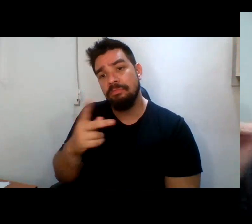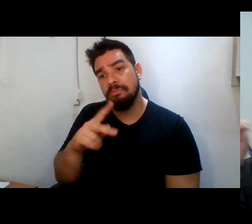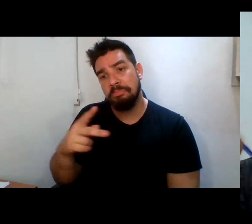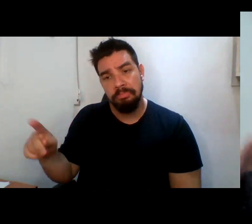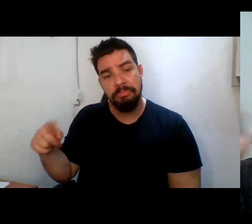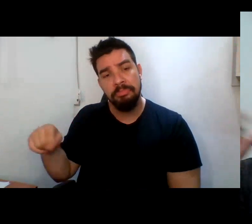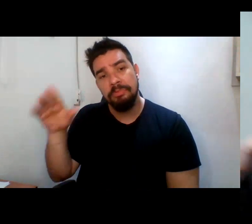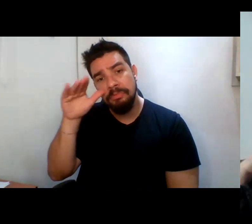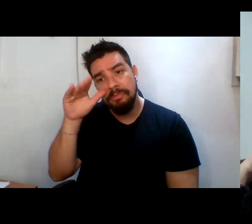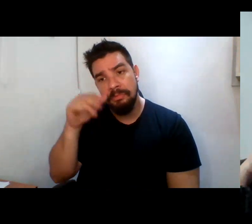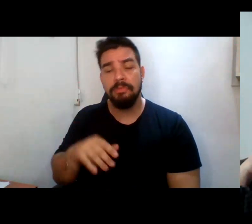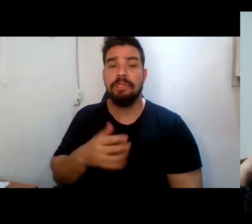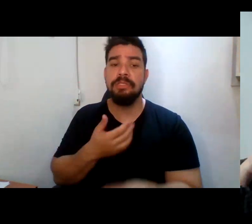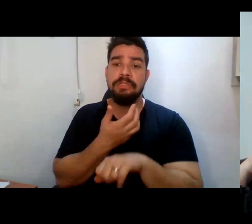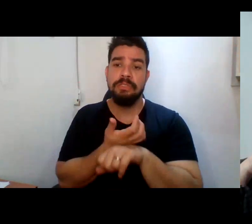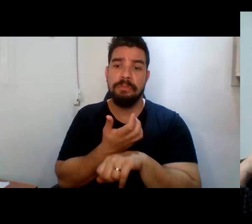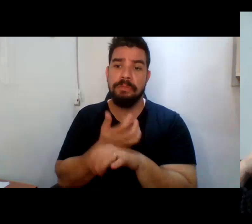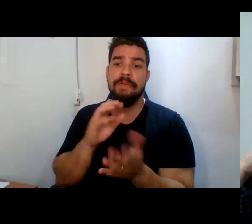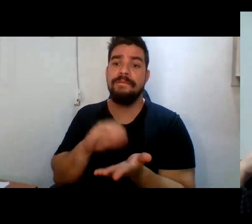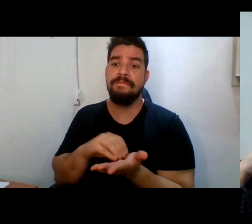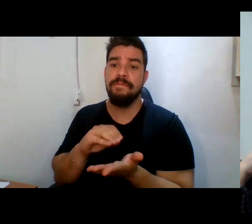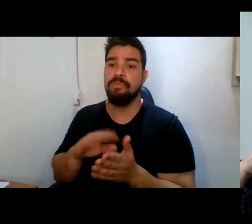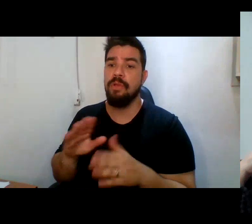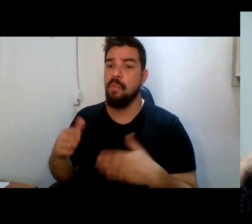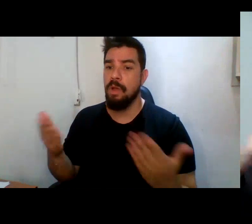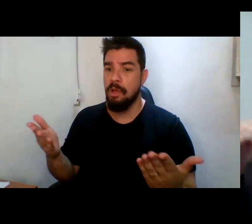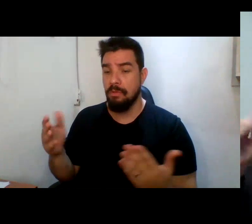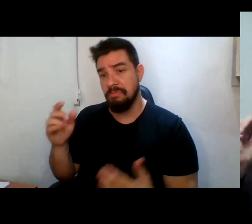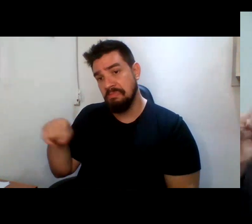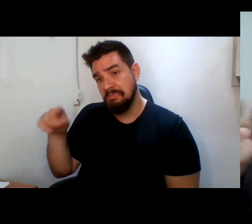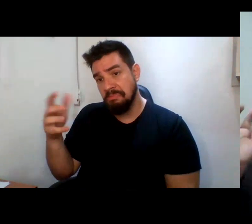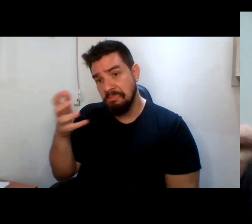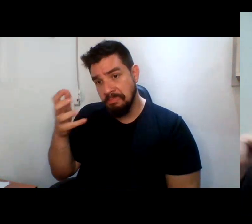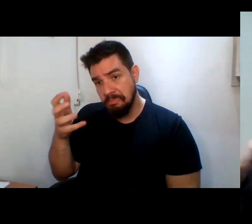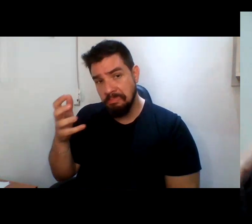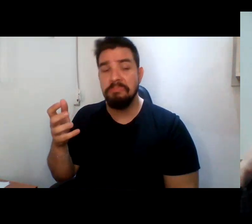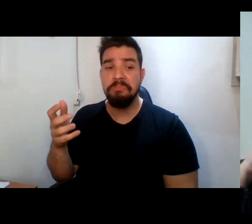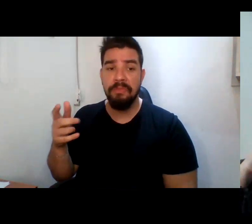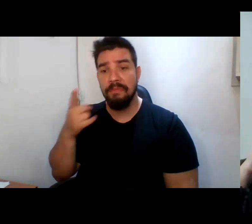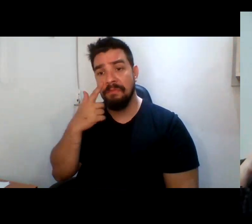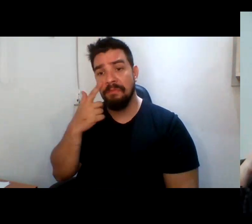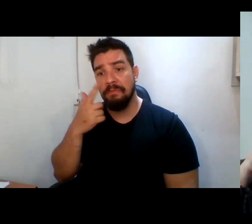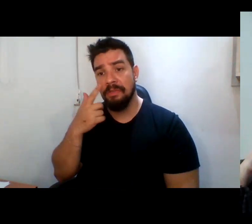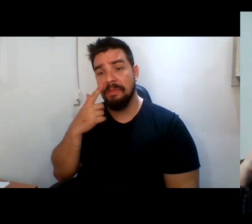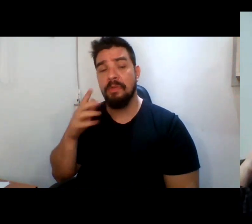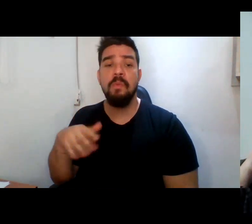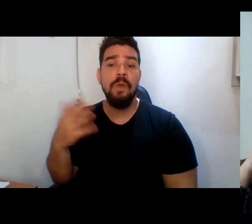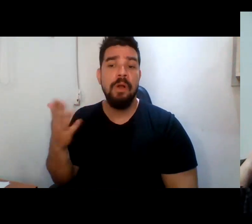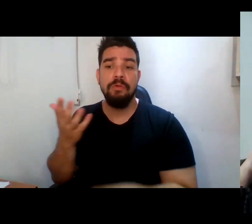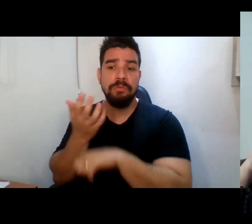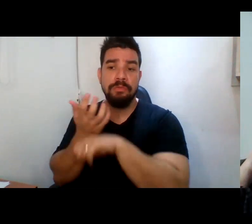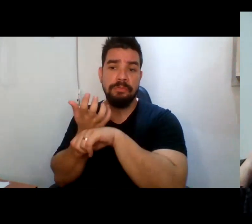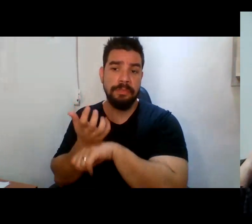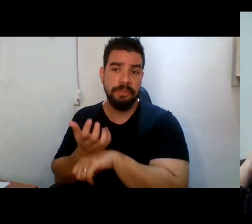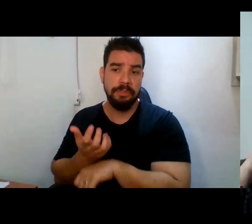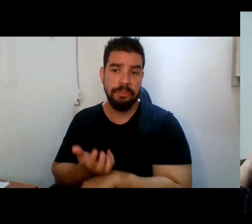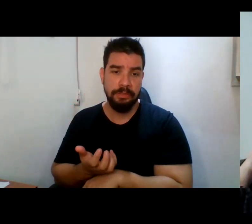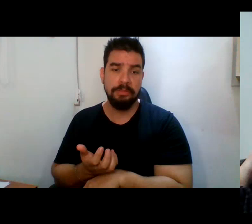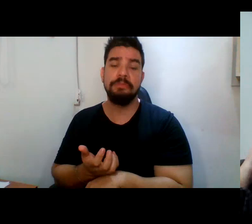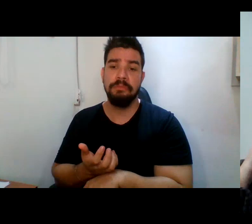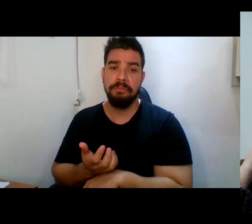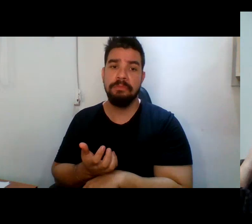né, a disciplina que ficou faltando, tá? Aí, se você quiser me mandar quais foram as suas disciplinas, para a